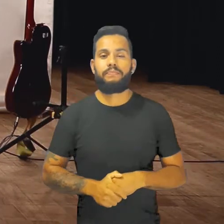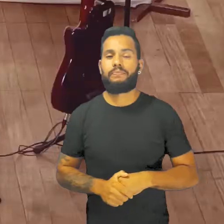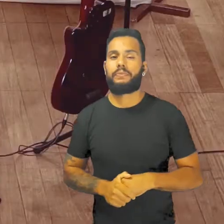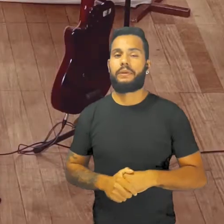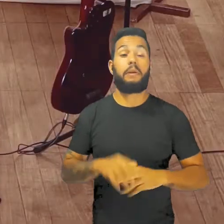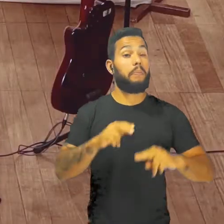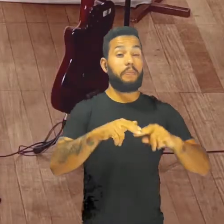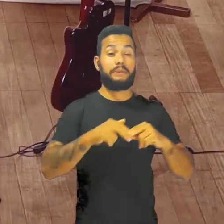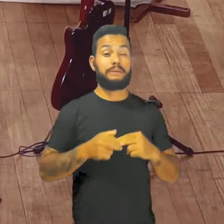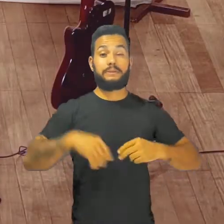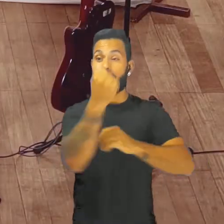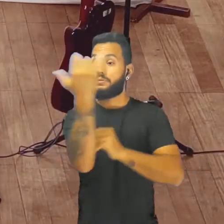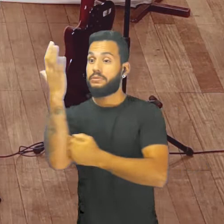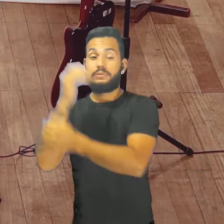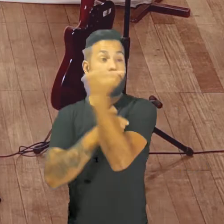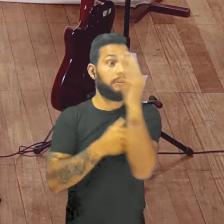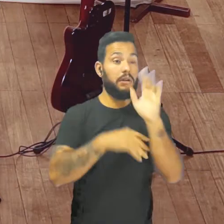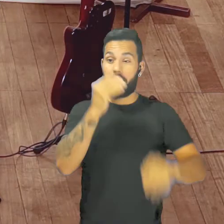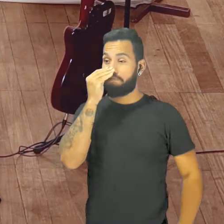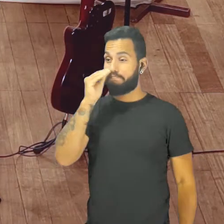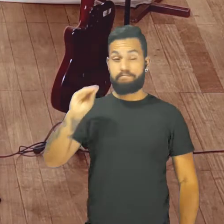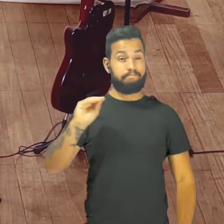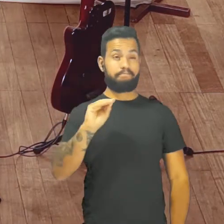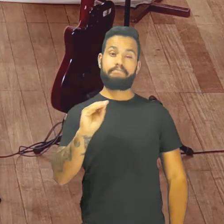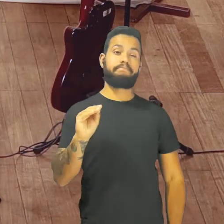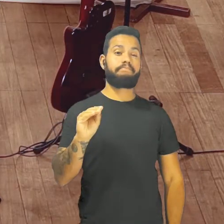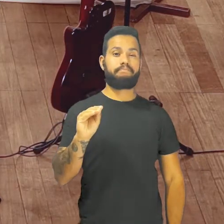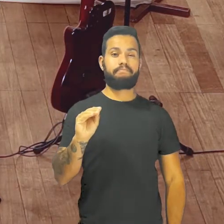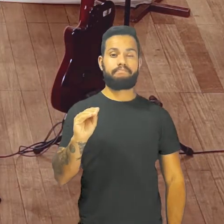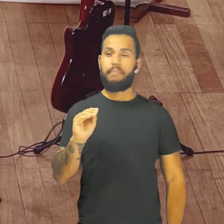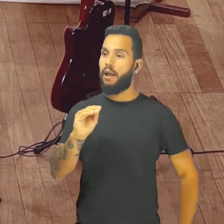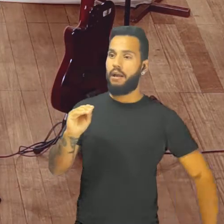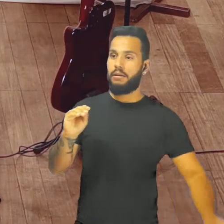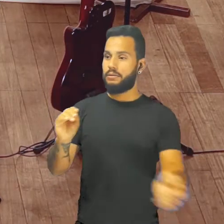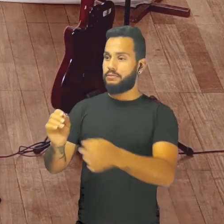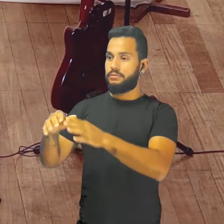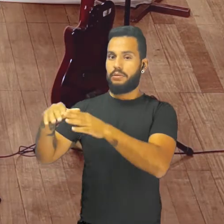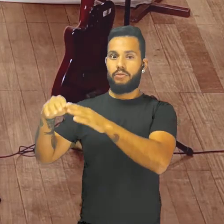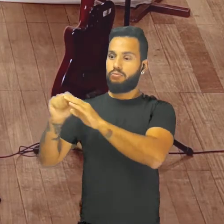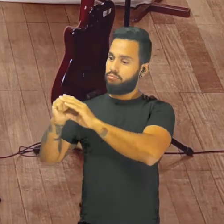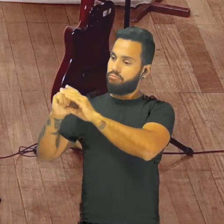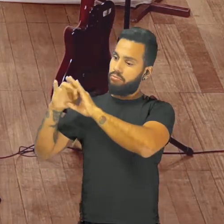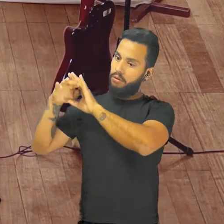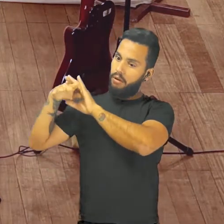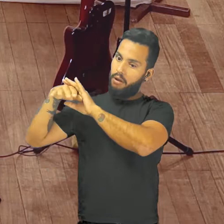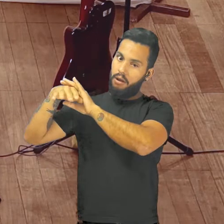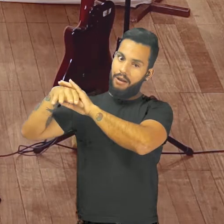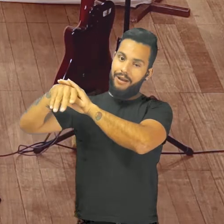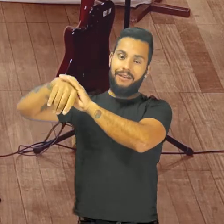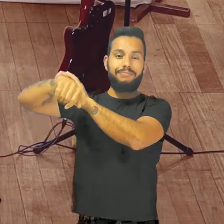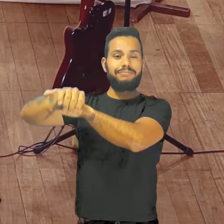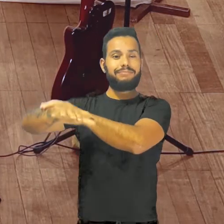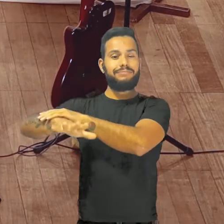a natureza. Onde está a nascente? Onde? Onde está a vertente?